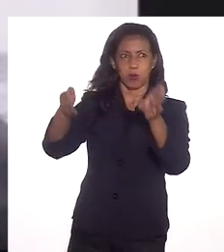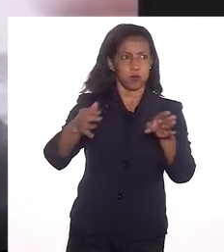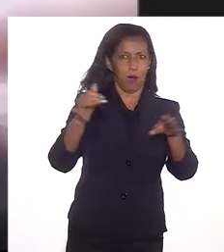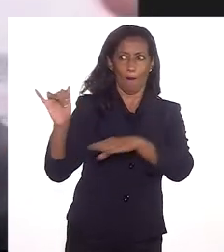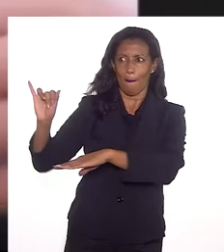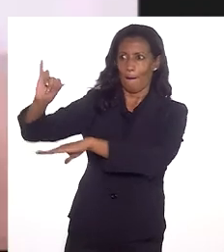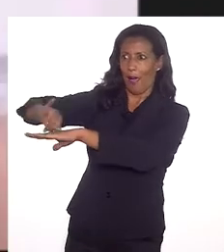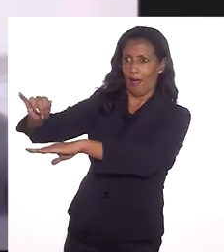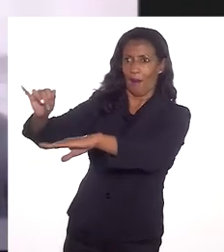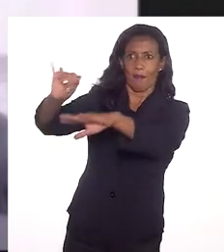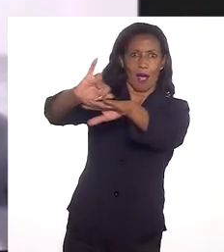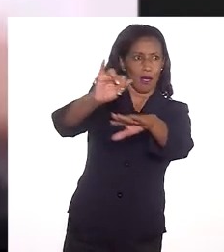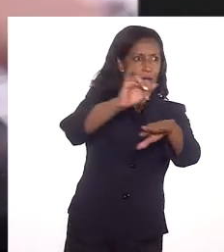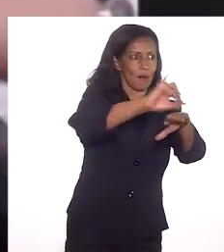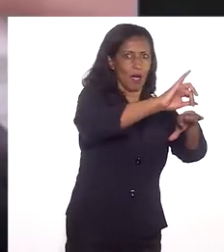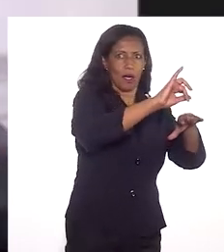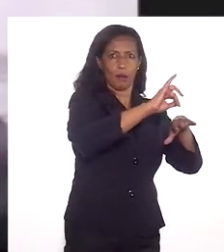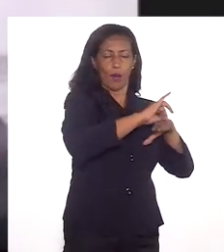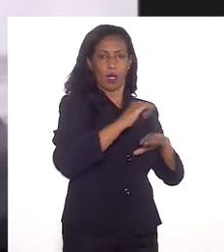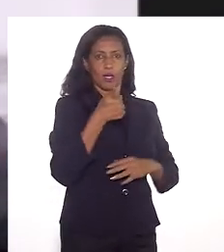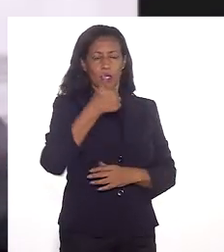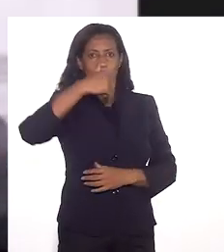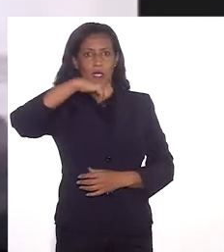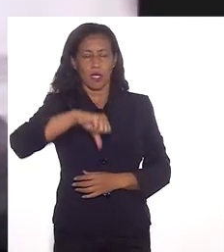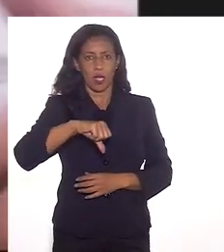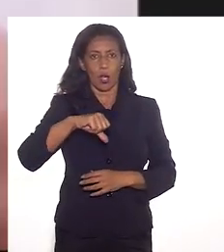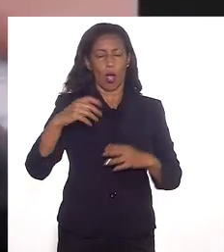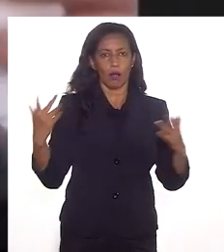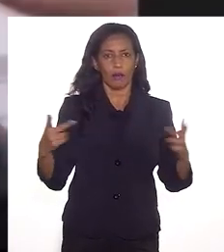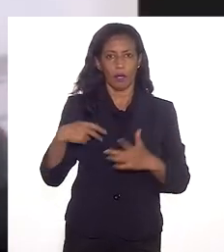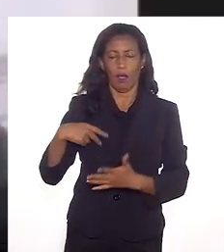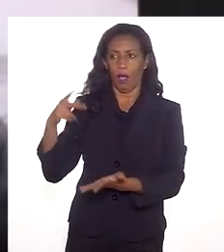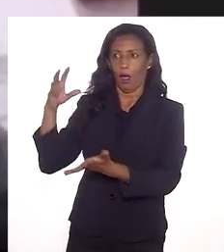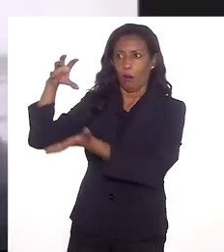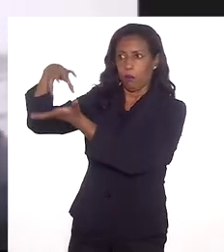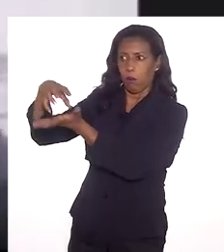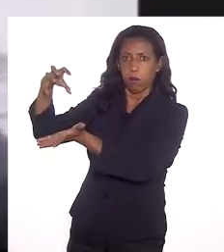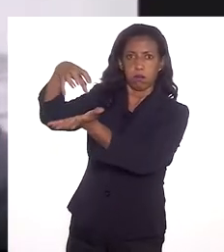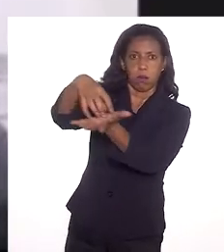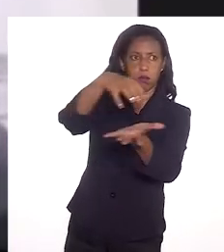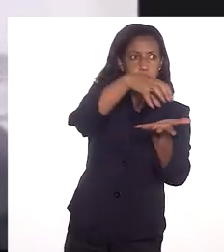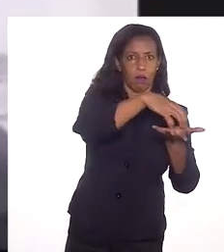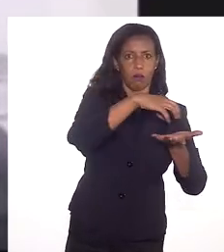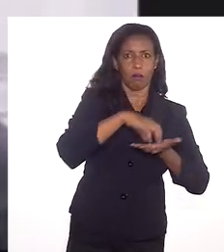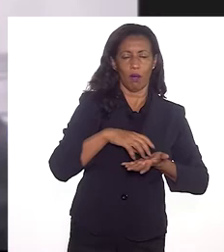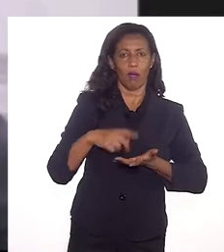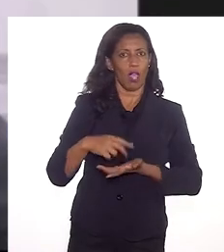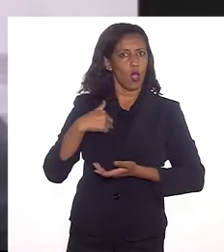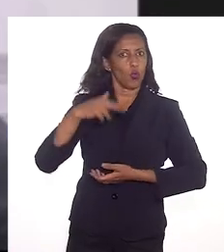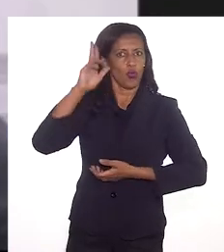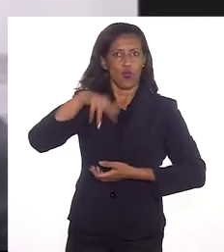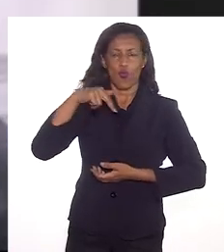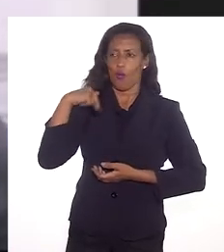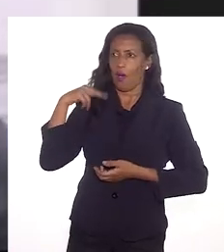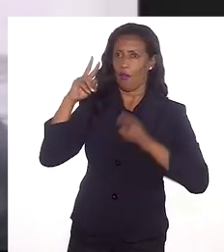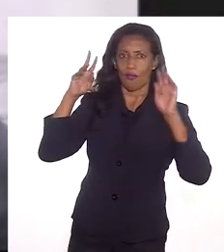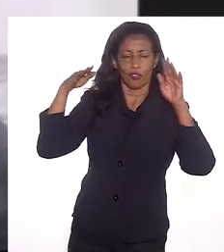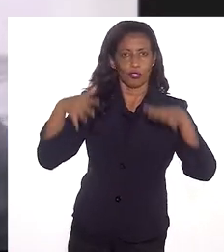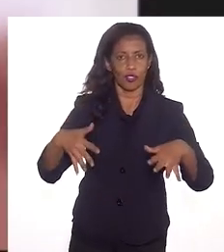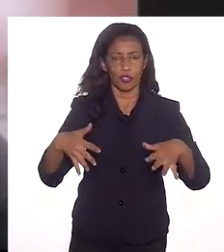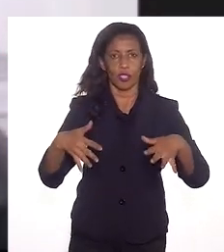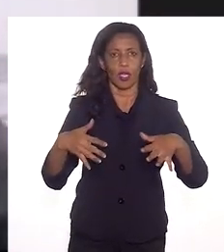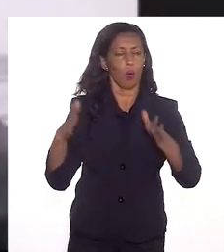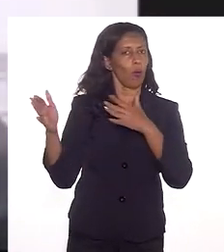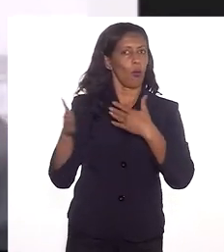assim eu não sei você mas eu nunca fui para nenhum evento que tivesse 19 palcos diferentes e e